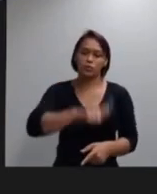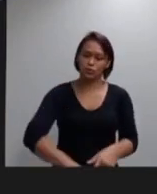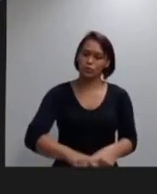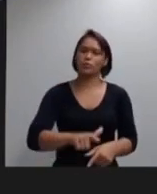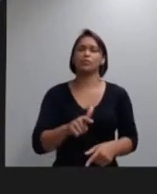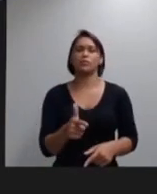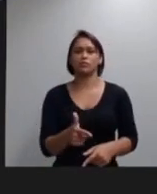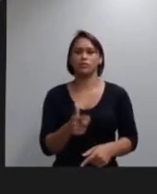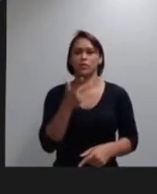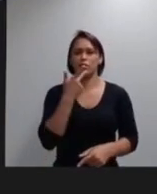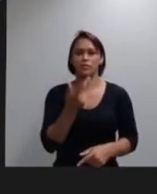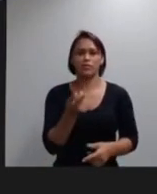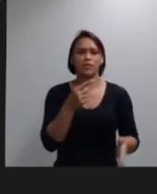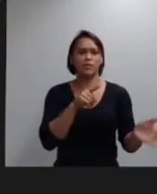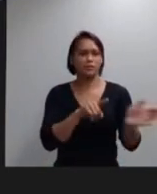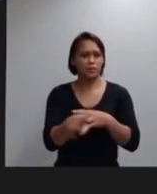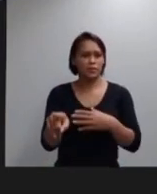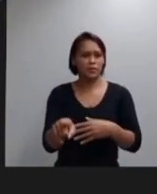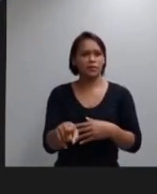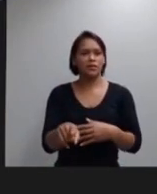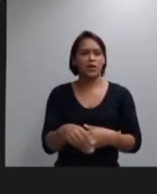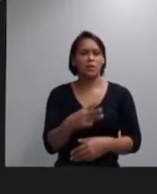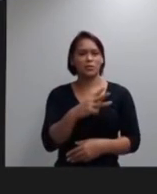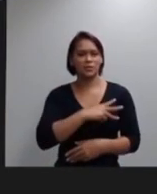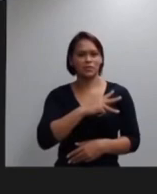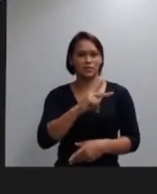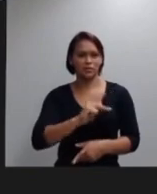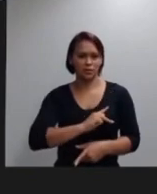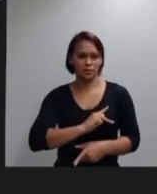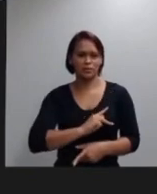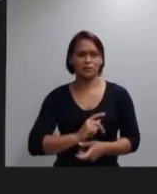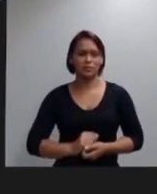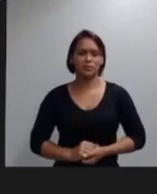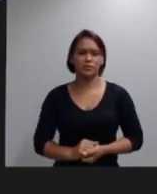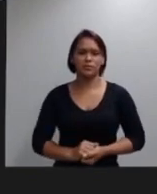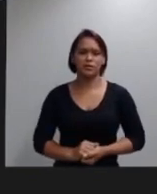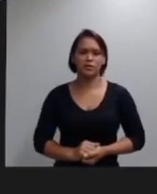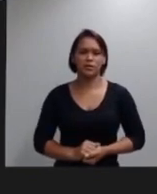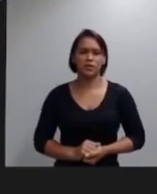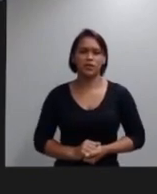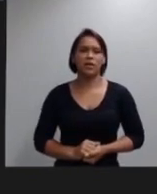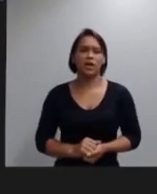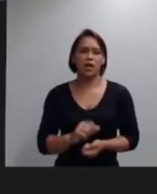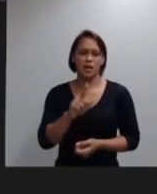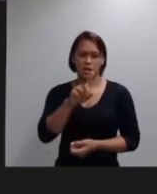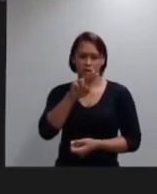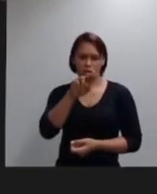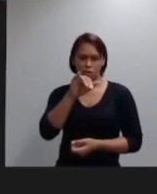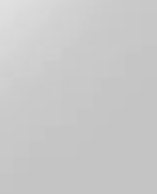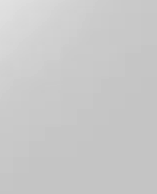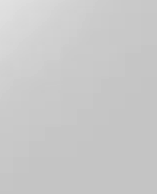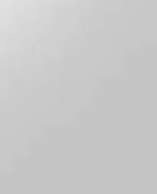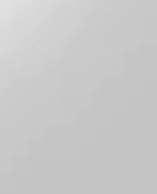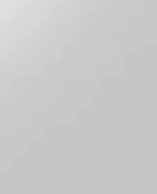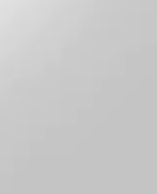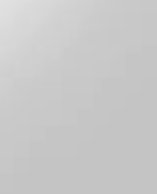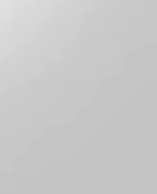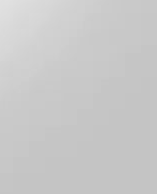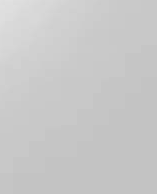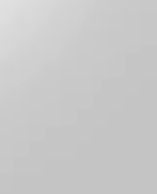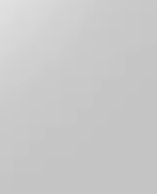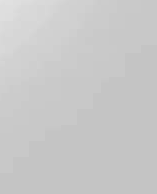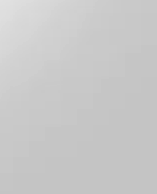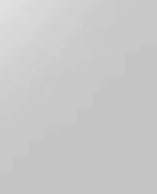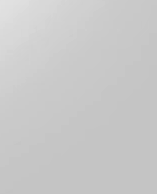rejeitaram também o argumento da defesa de que o acusado não teria conhecimento sobre o funcionamento da arma